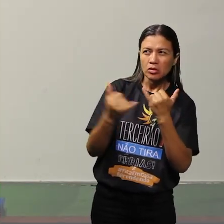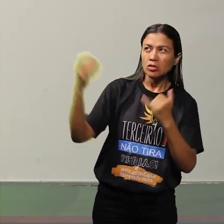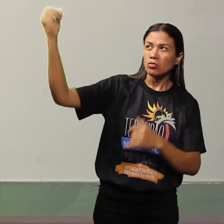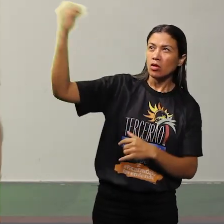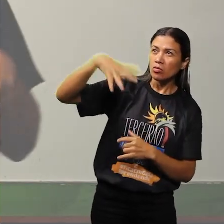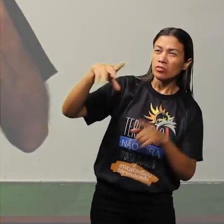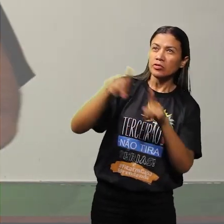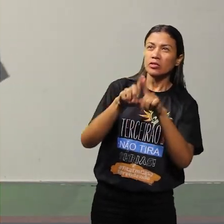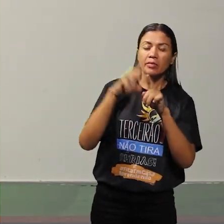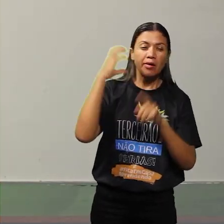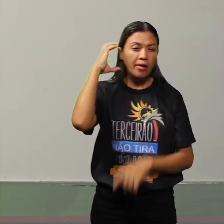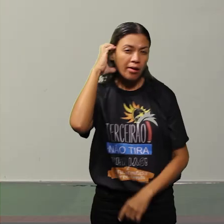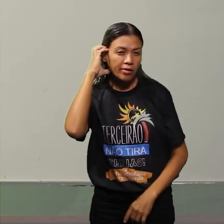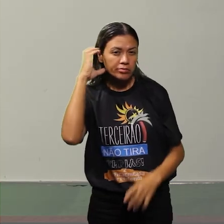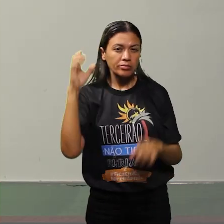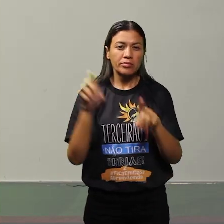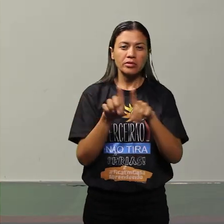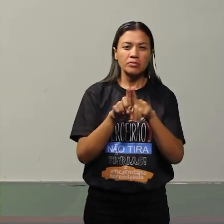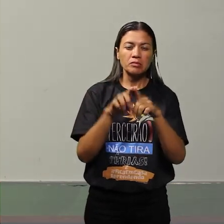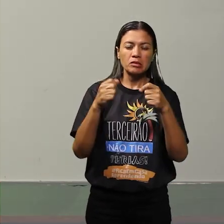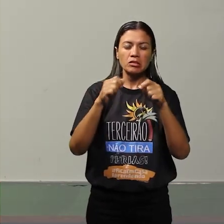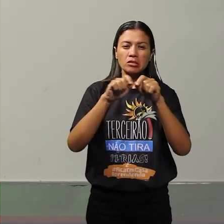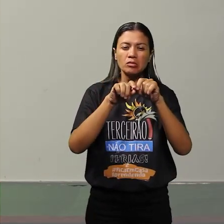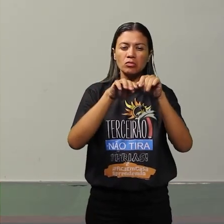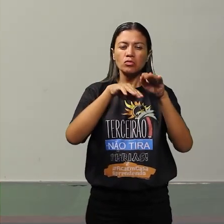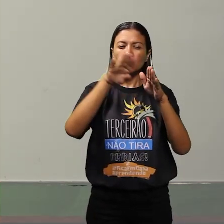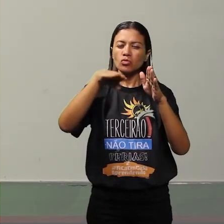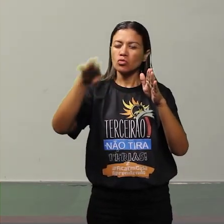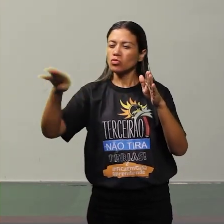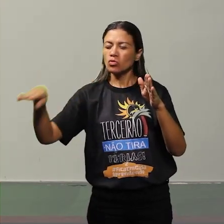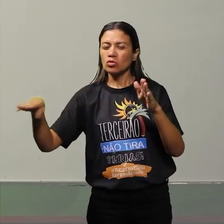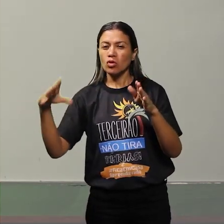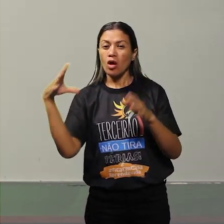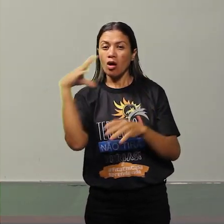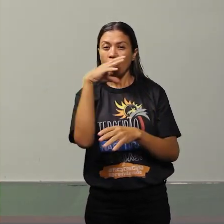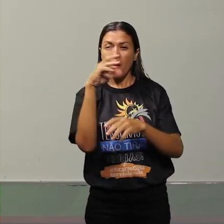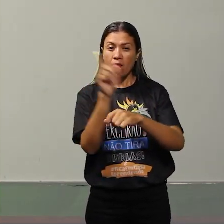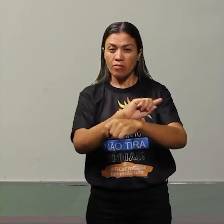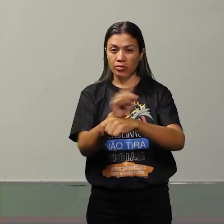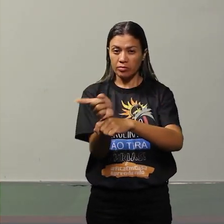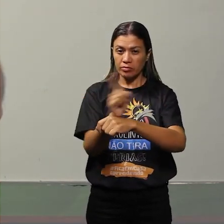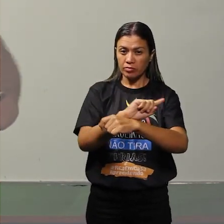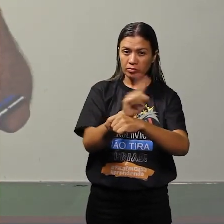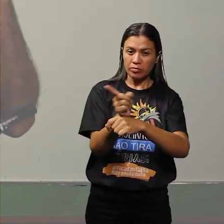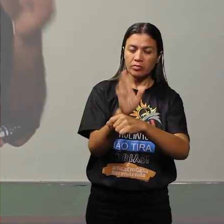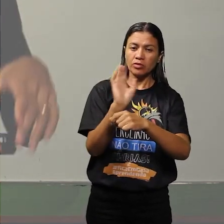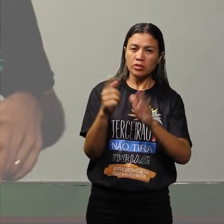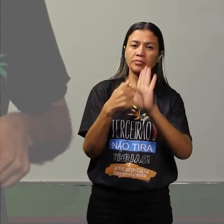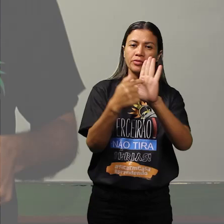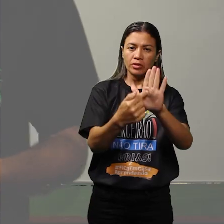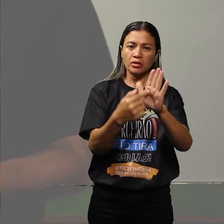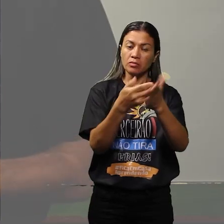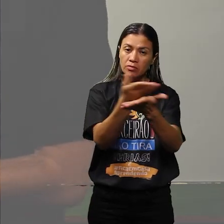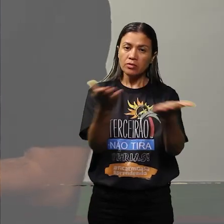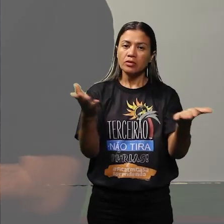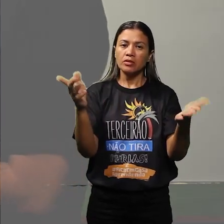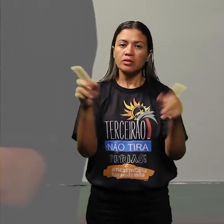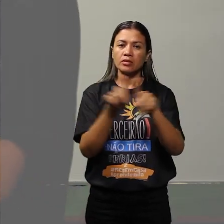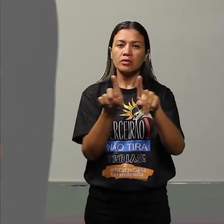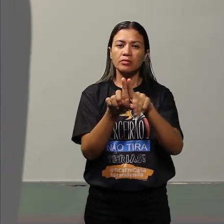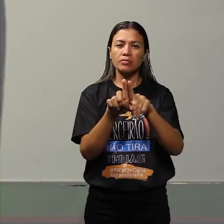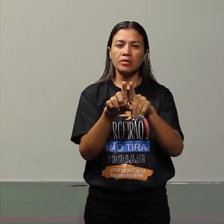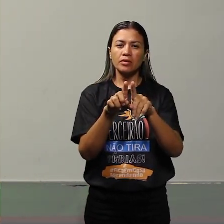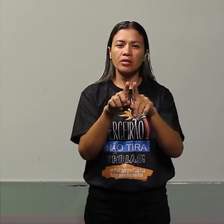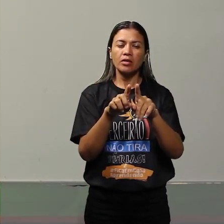de rádio, assim como a onda em uma corda, ele tem que se propagar com uma determinada velocidade. Vocês lembram que nós já mostramos isso para vocês naquela